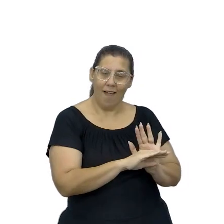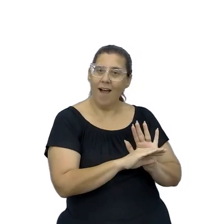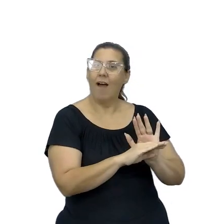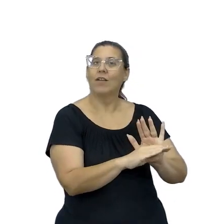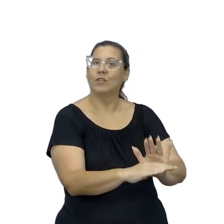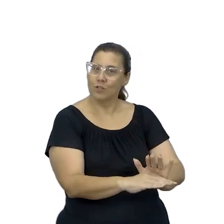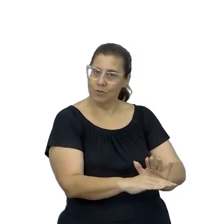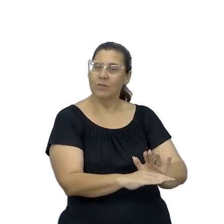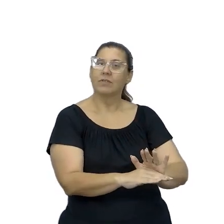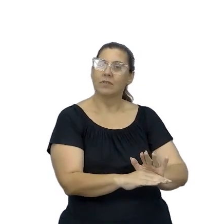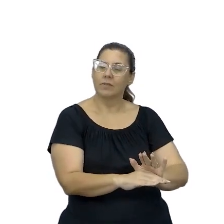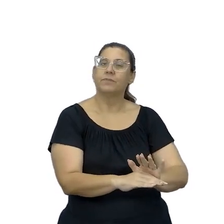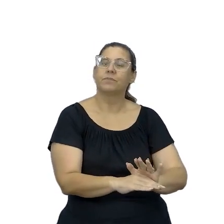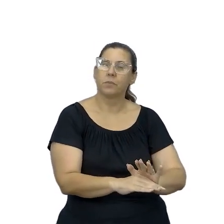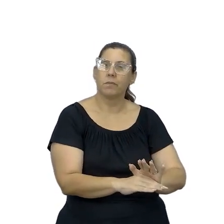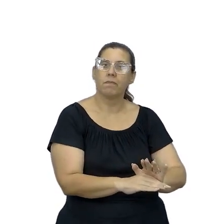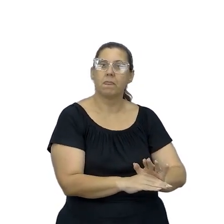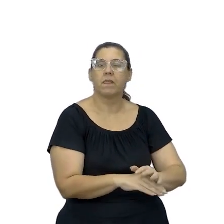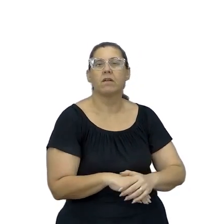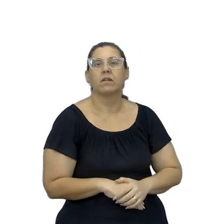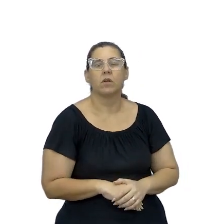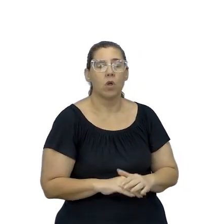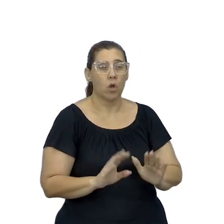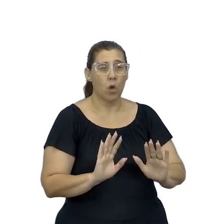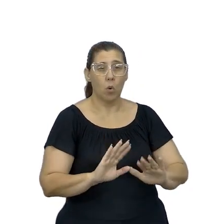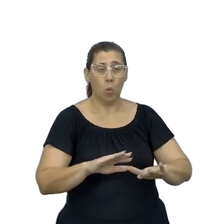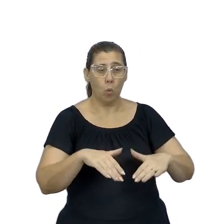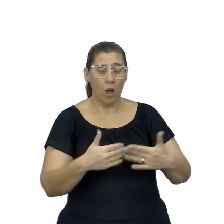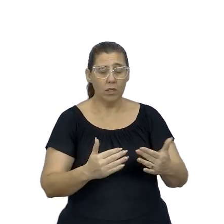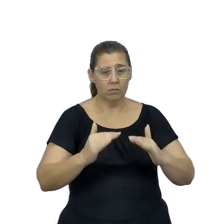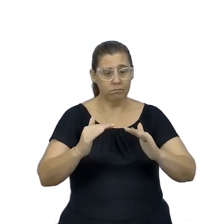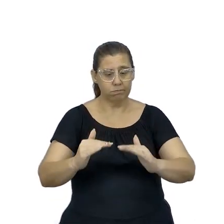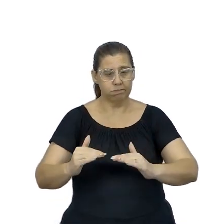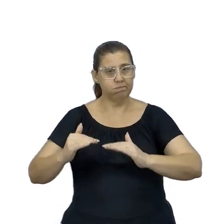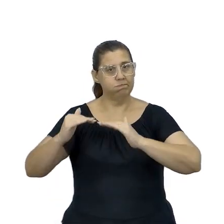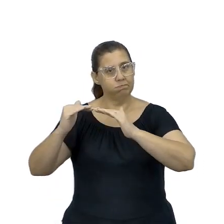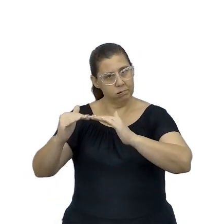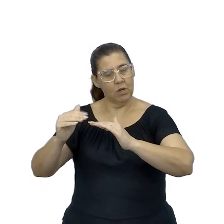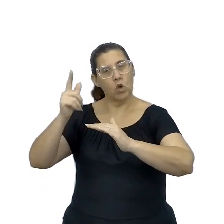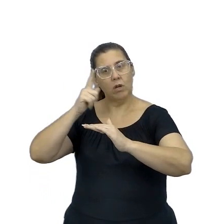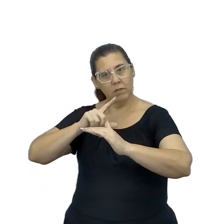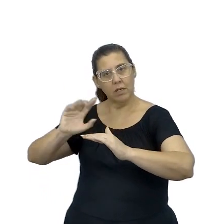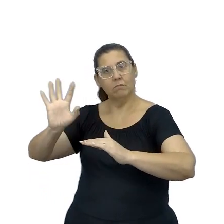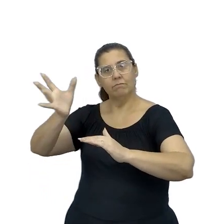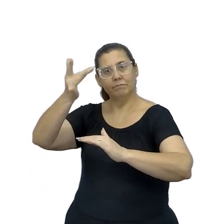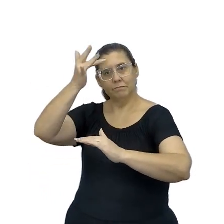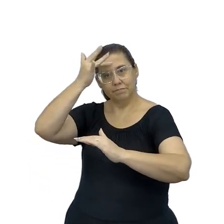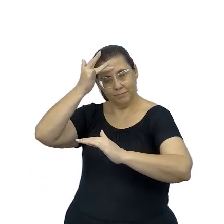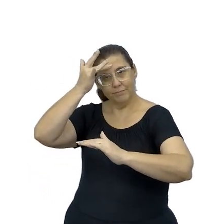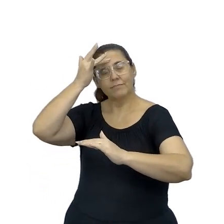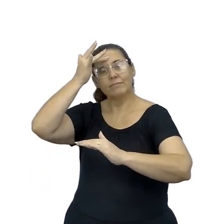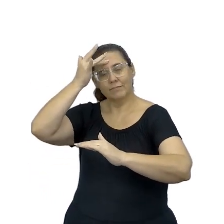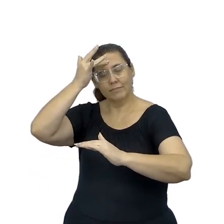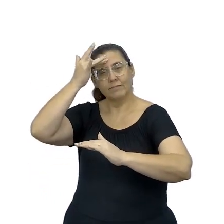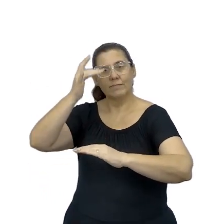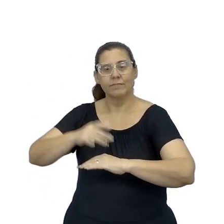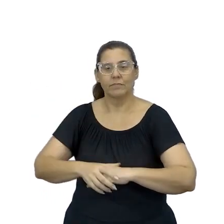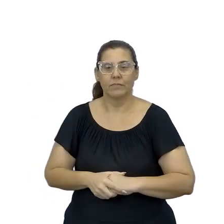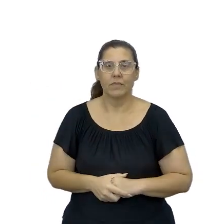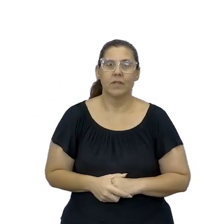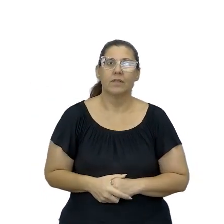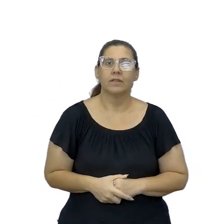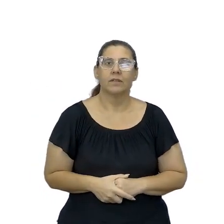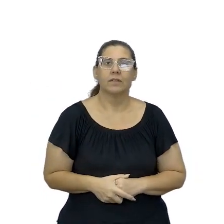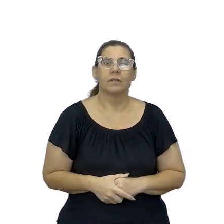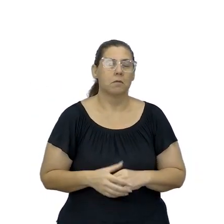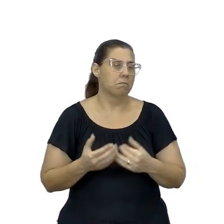né, a, quando chegar no estágio adequado, adquirir esse conhecimento, construir esse conhecimento